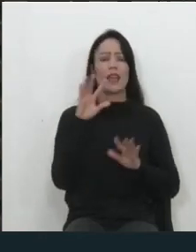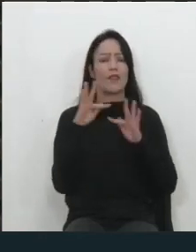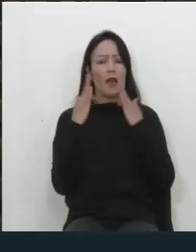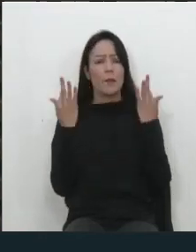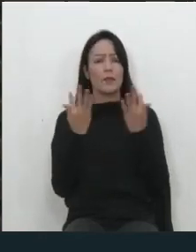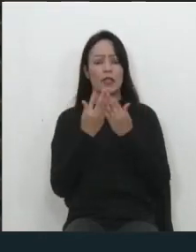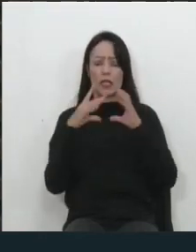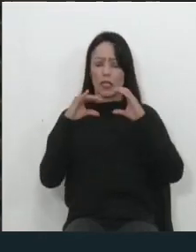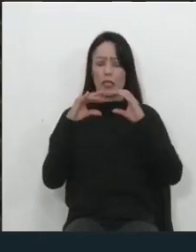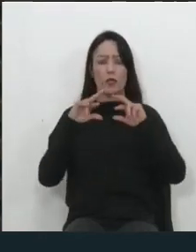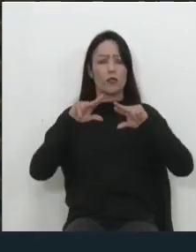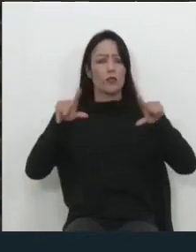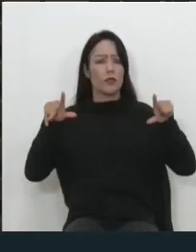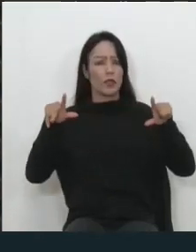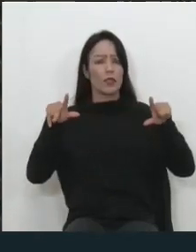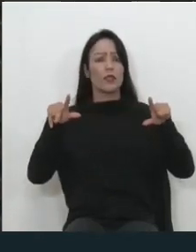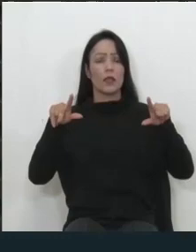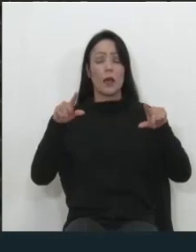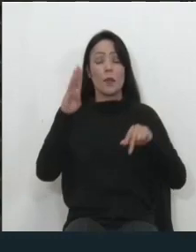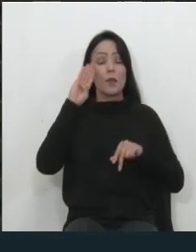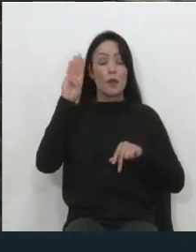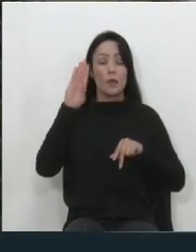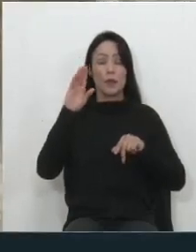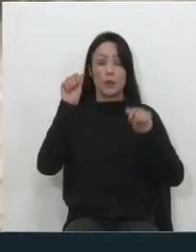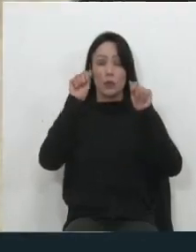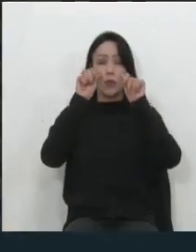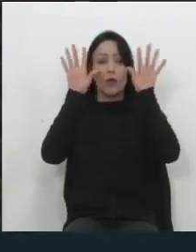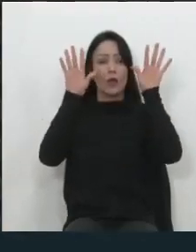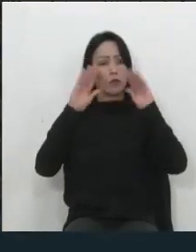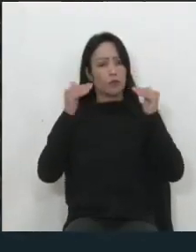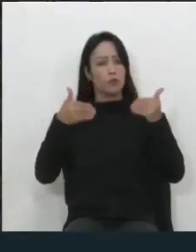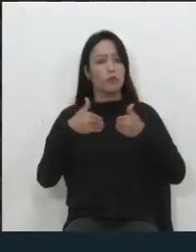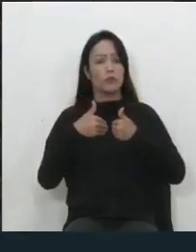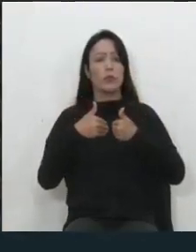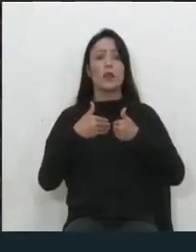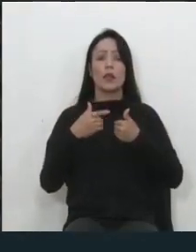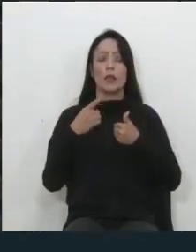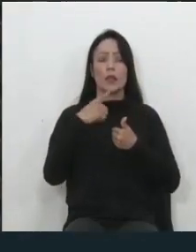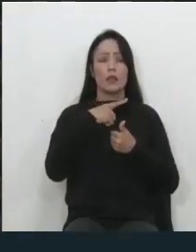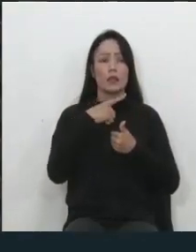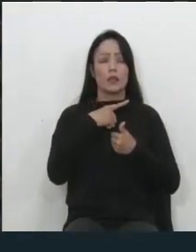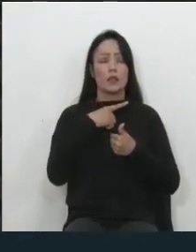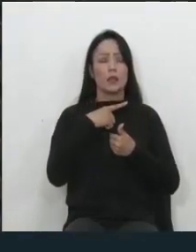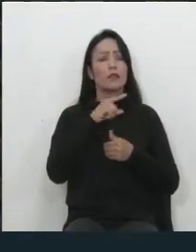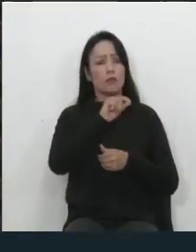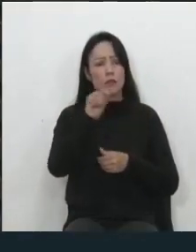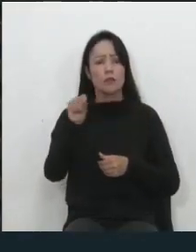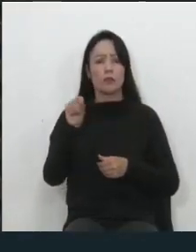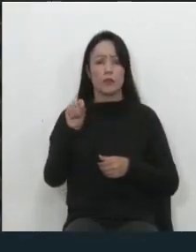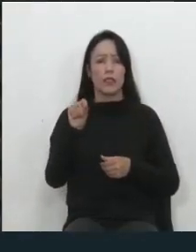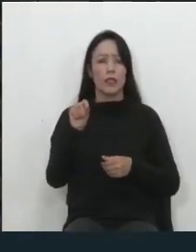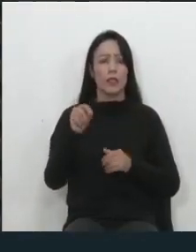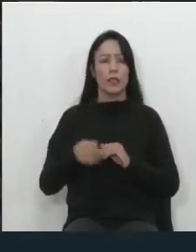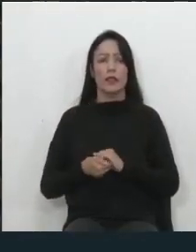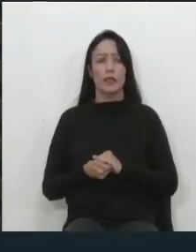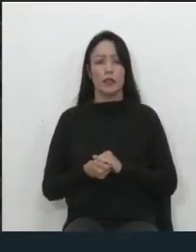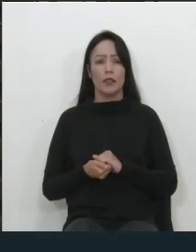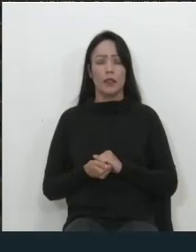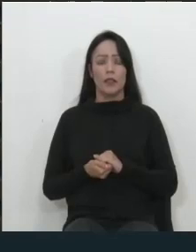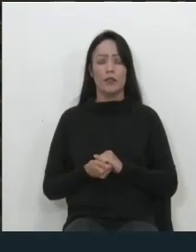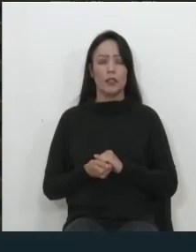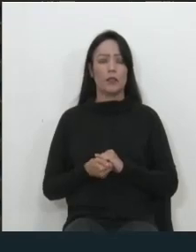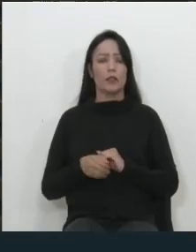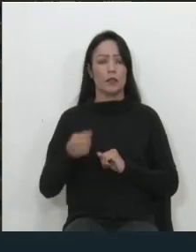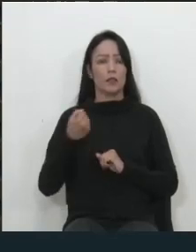principalmente dos autistas. Né? Sabemos que temos aí os autistas nível 1 de suporte, que é o